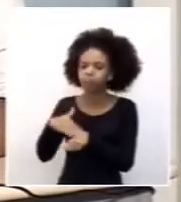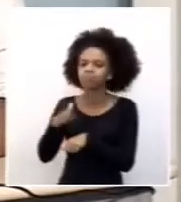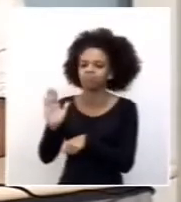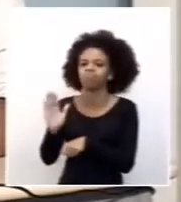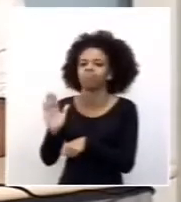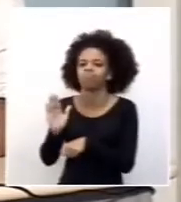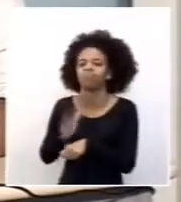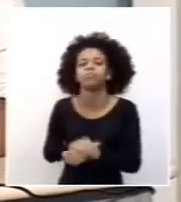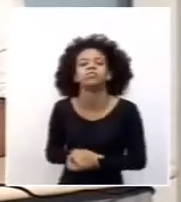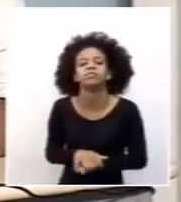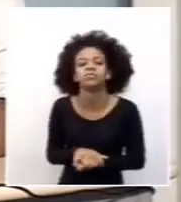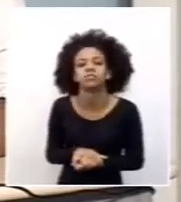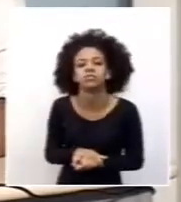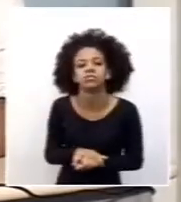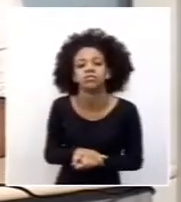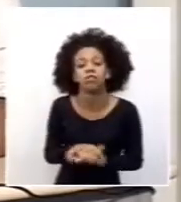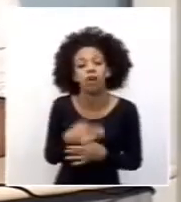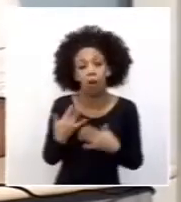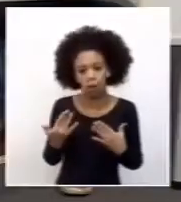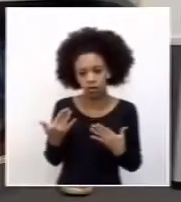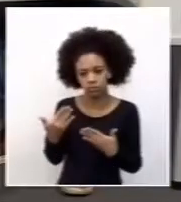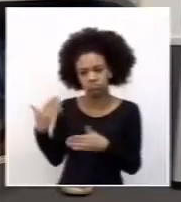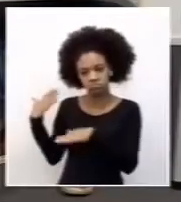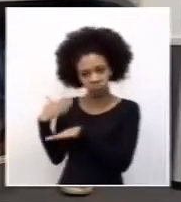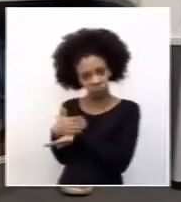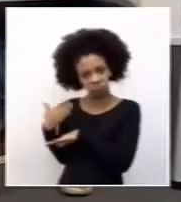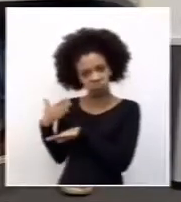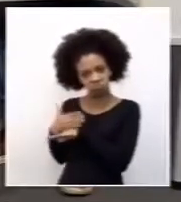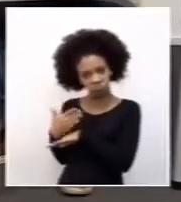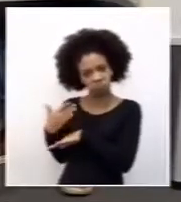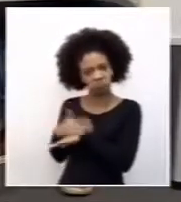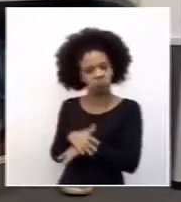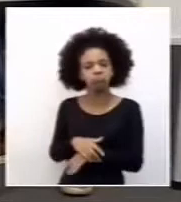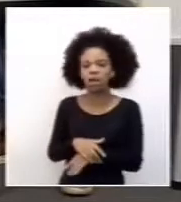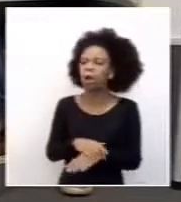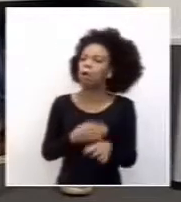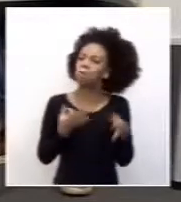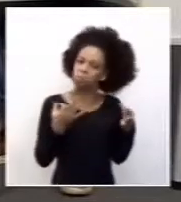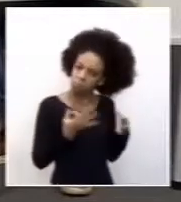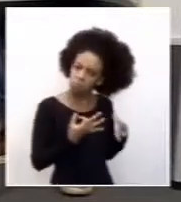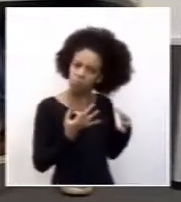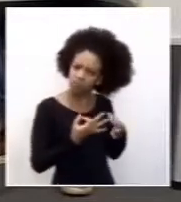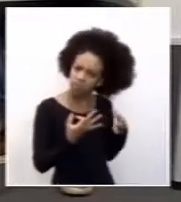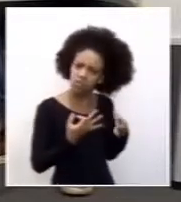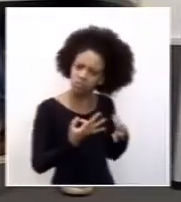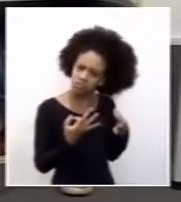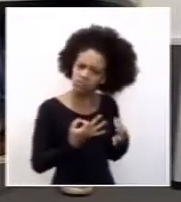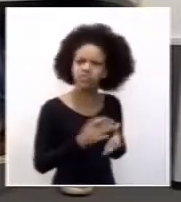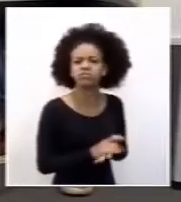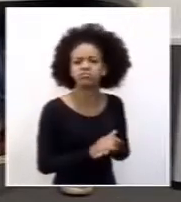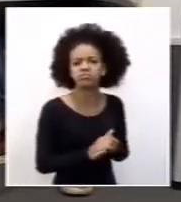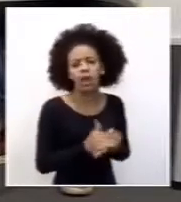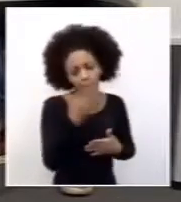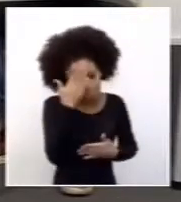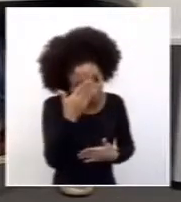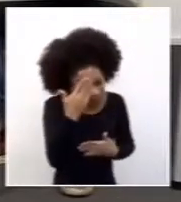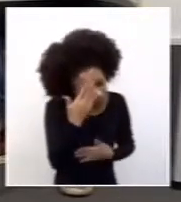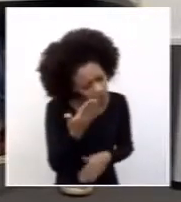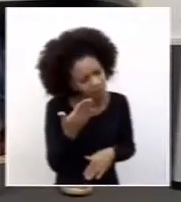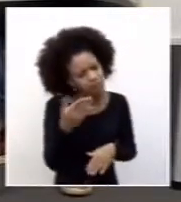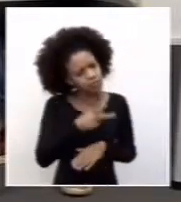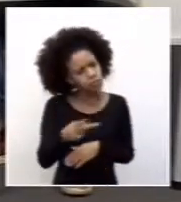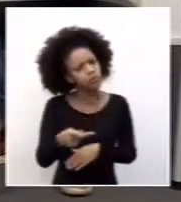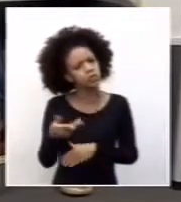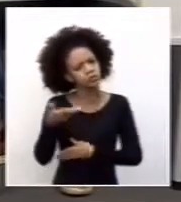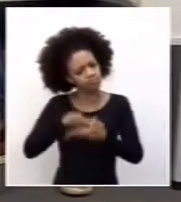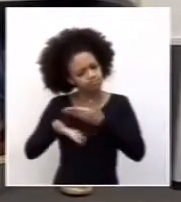do trabalho. Olha quantas interações. Ótimo, hein, Bruno? Perfeito, hein? Perfeito, realmente. Obrigado, professores, pelas considerações,